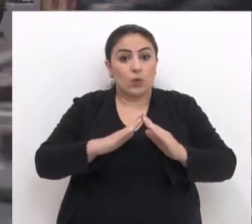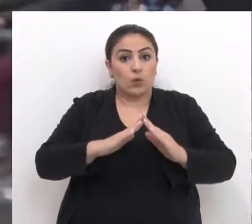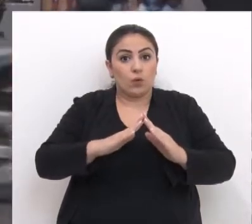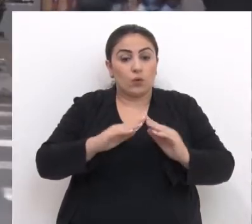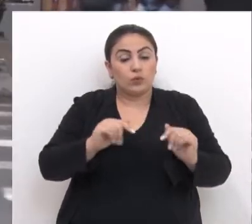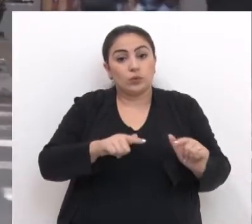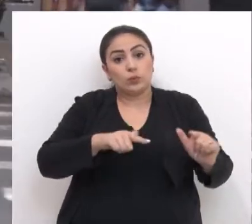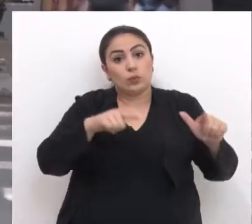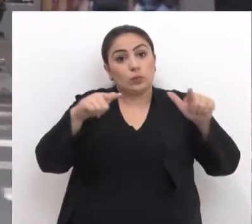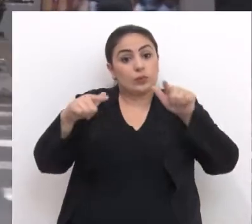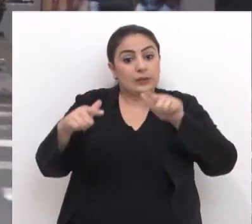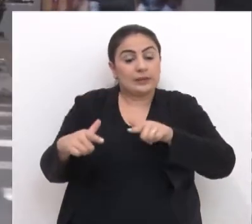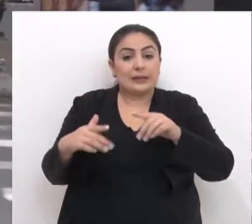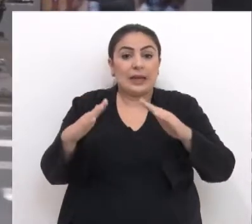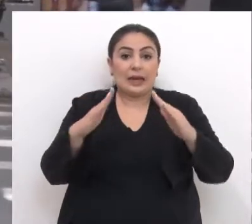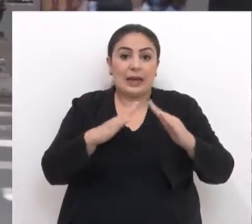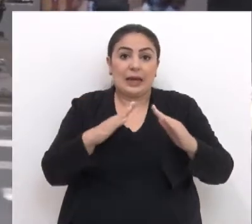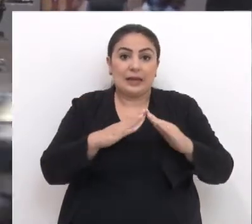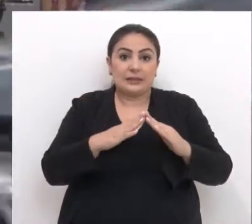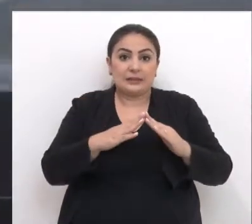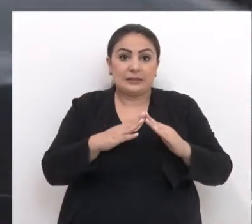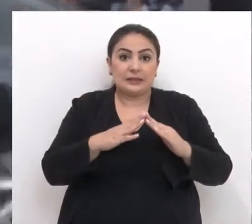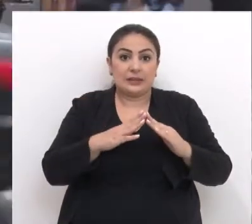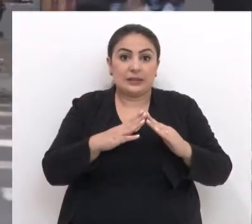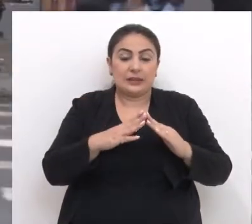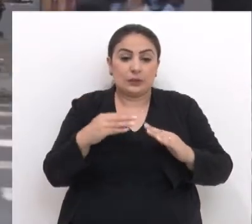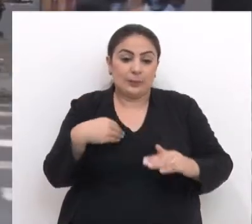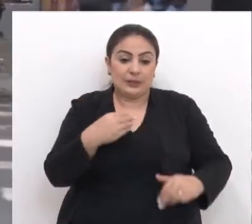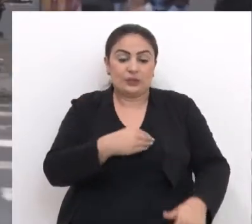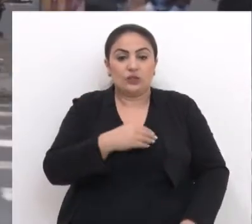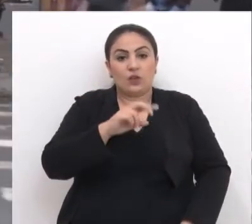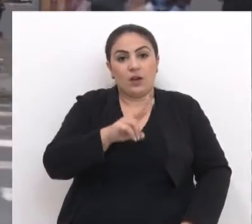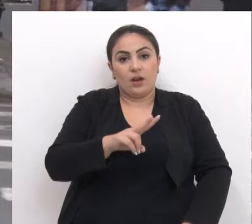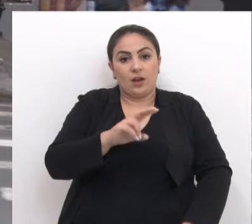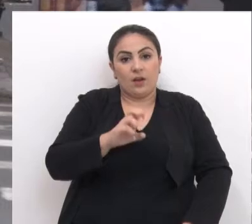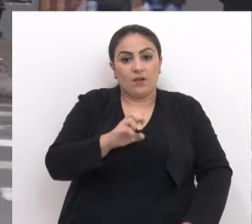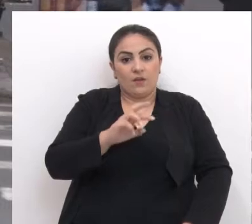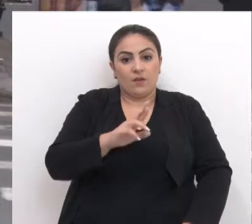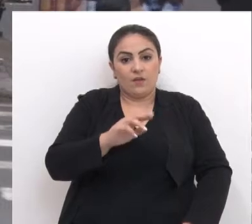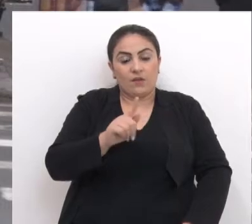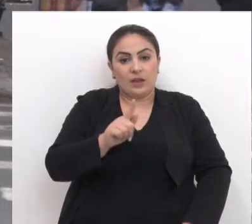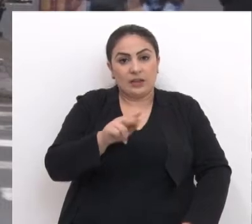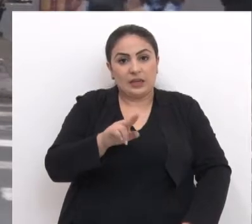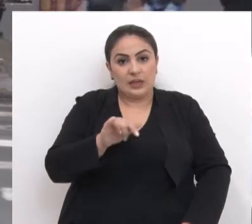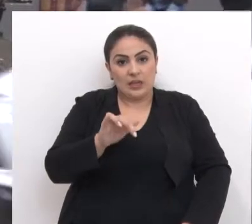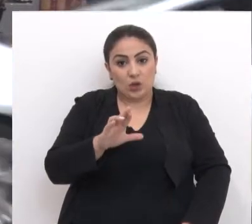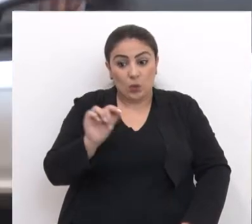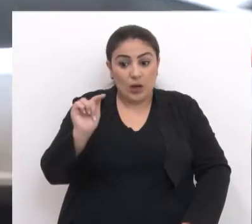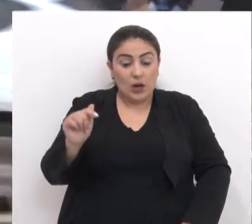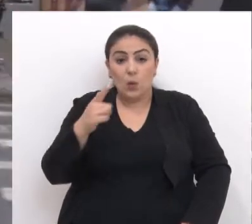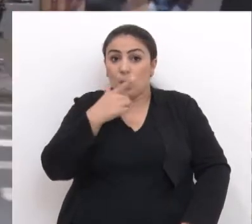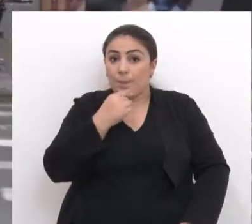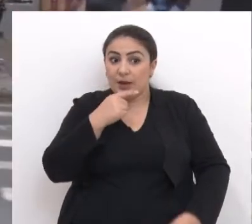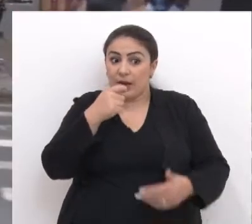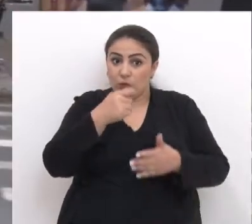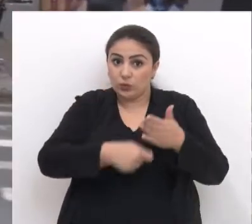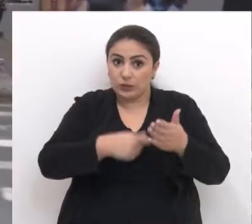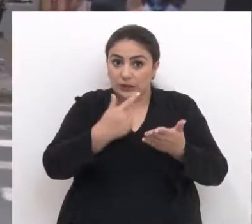lado da casa do Dr. Vergueiro ali. Ele era um